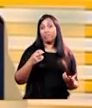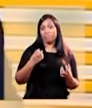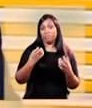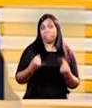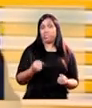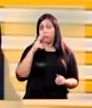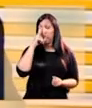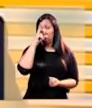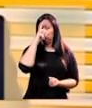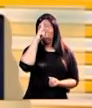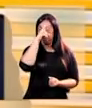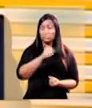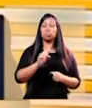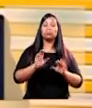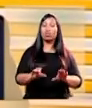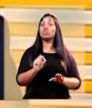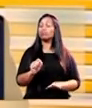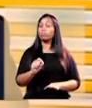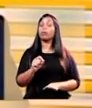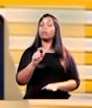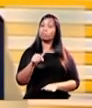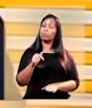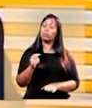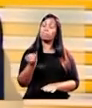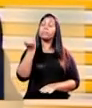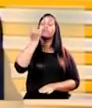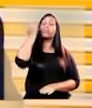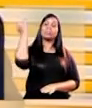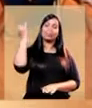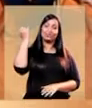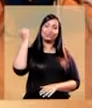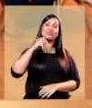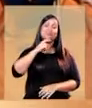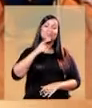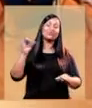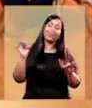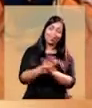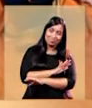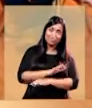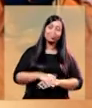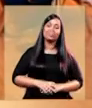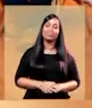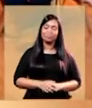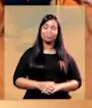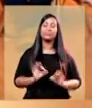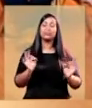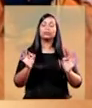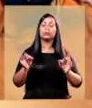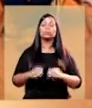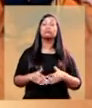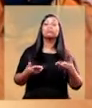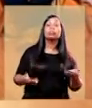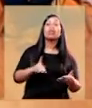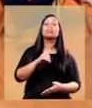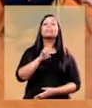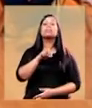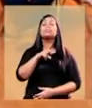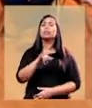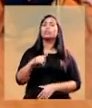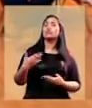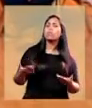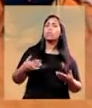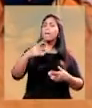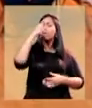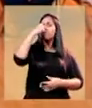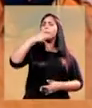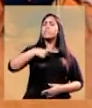cena forte, né? Mas que foi preponderante. Tira qualquer dúvida. Exatamente. Na hora de decidir. Ô, Desiane, e